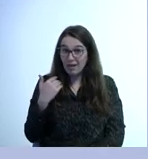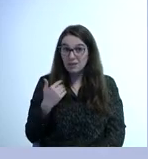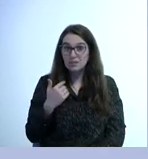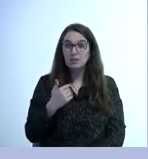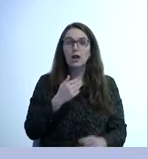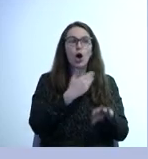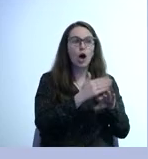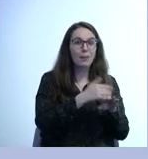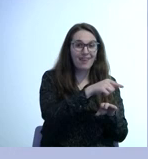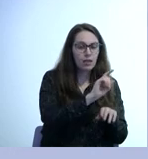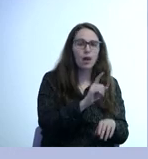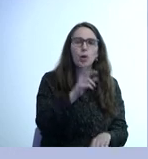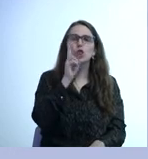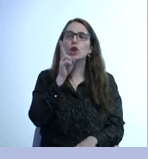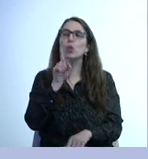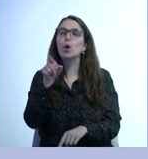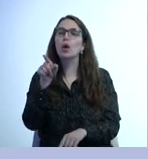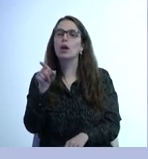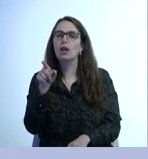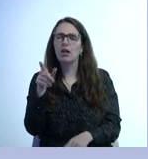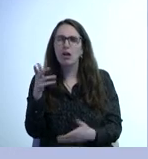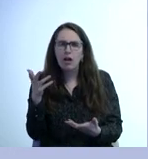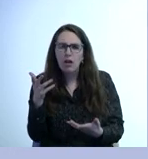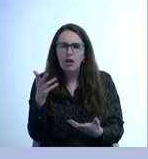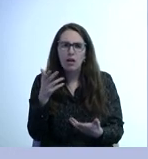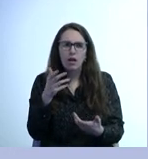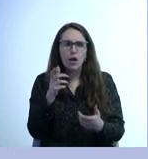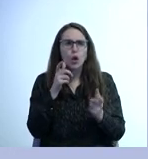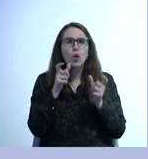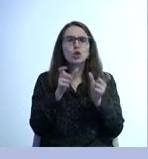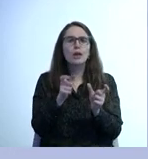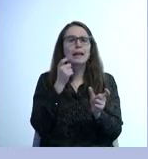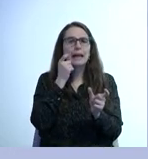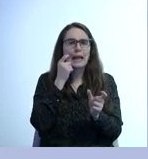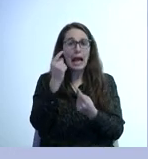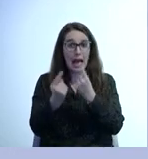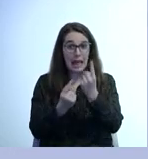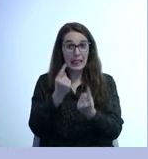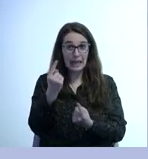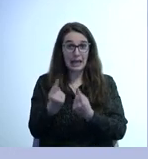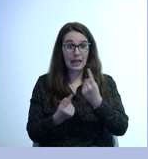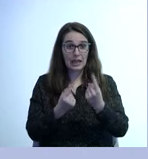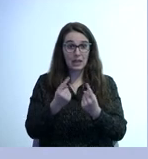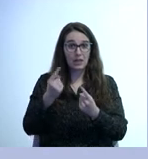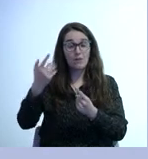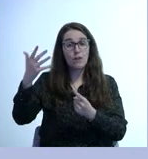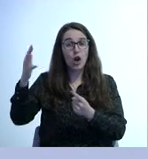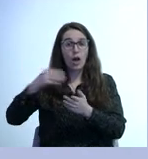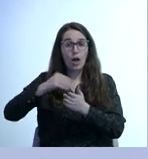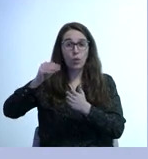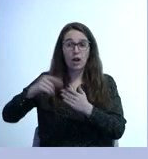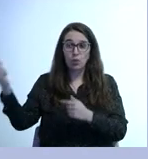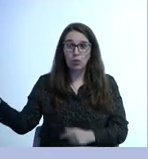de obra. O controle da obra é feito por alguém contratado à parte